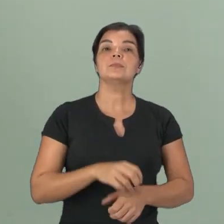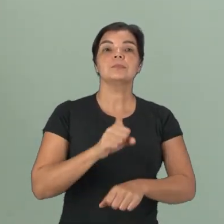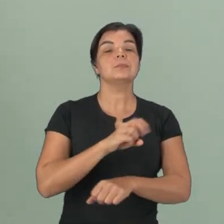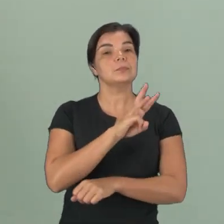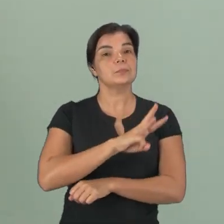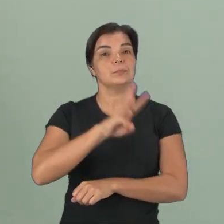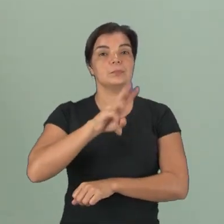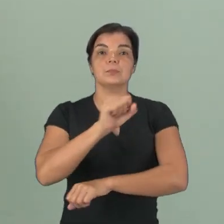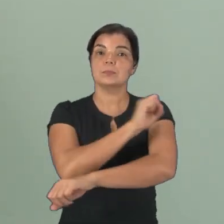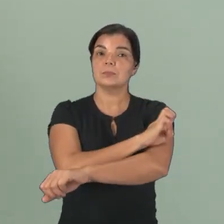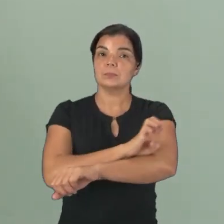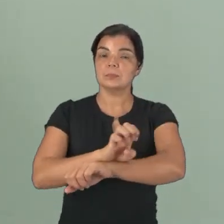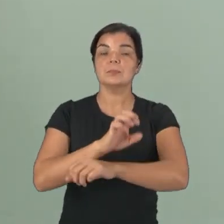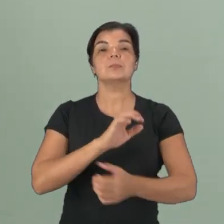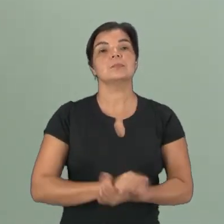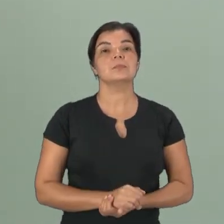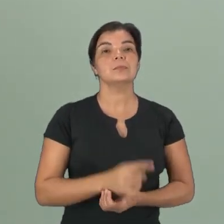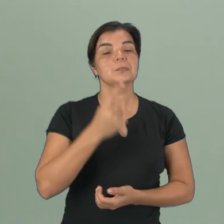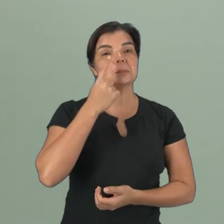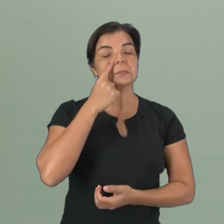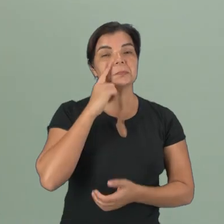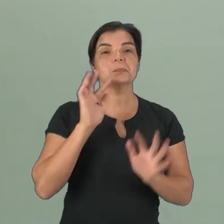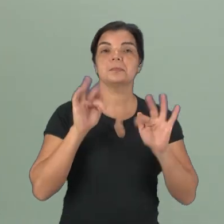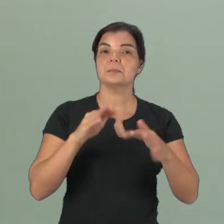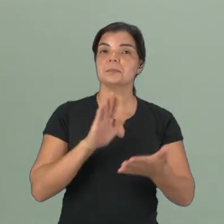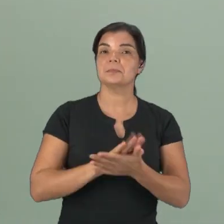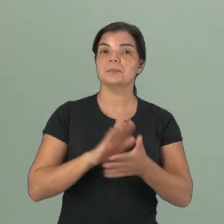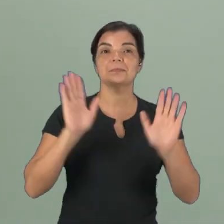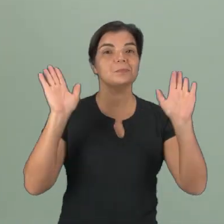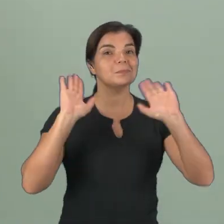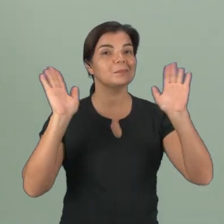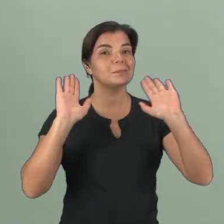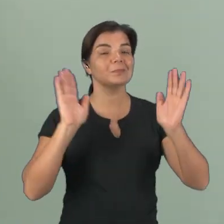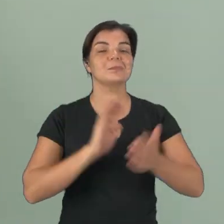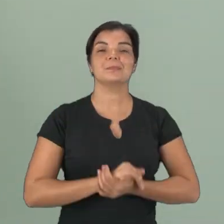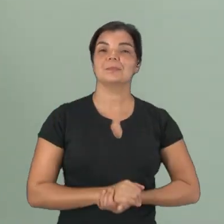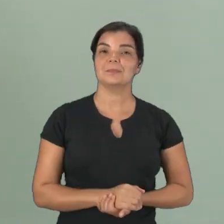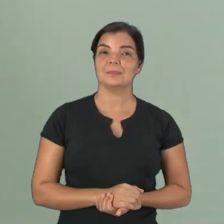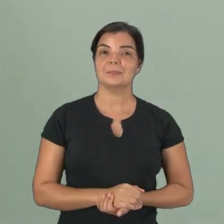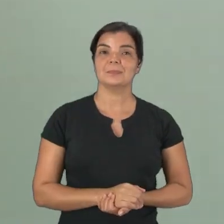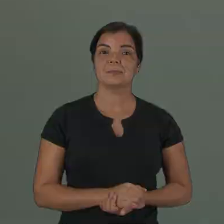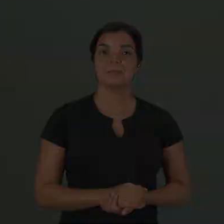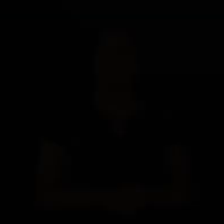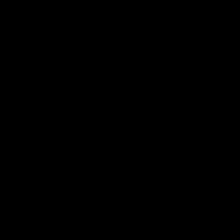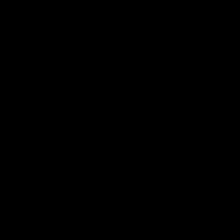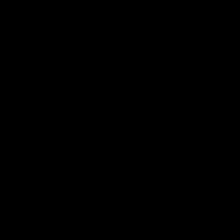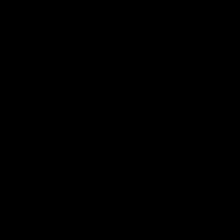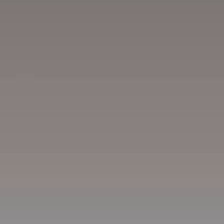site da Secretaria de Educação, que a gente vai ficando por aqui. Tchau, tchau e até uma próxima aula.